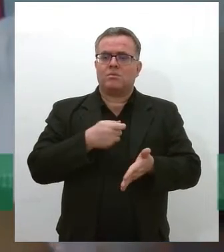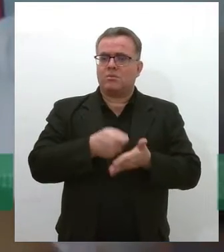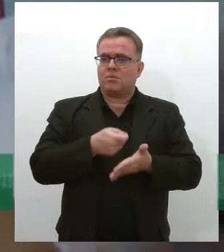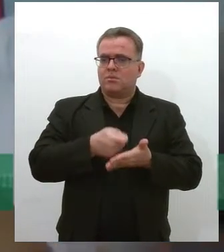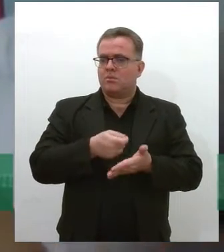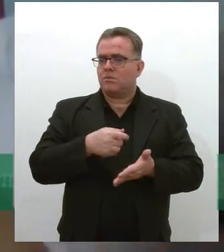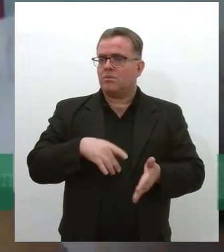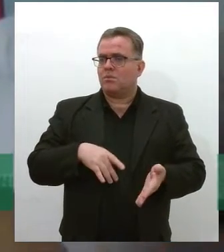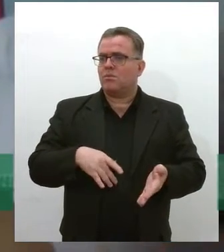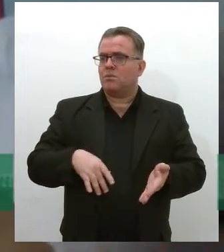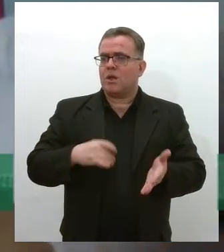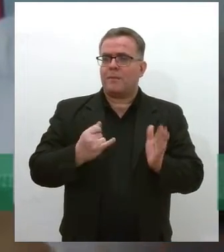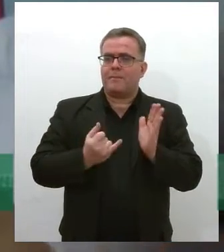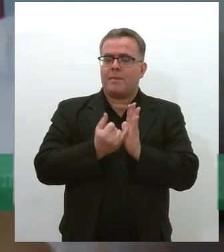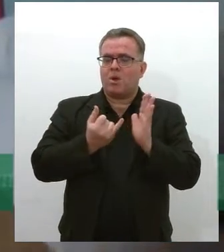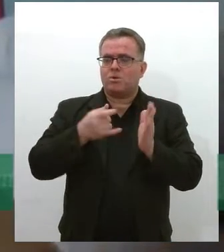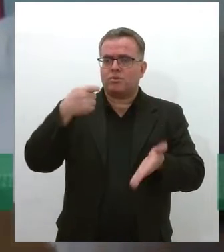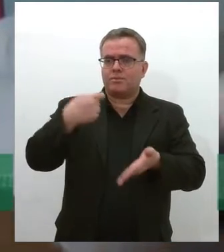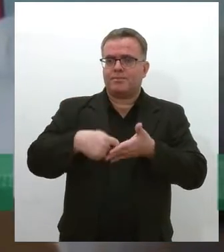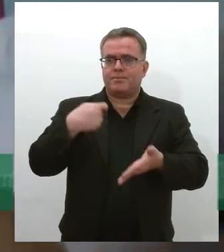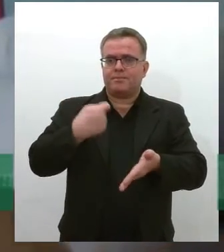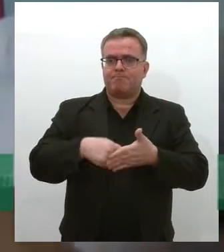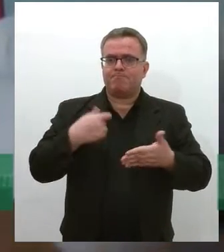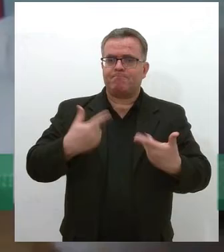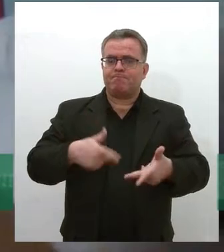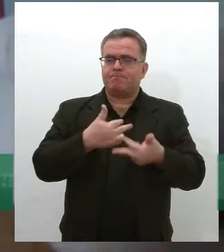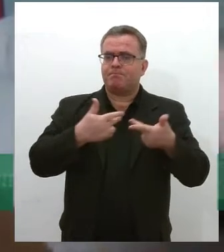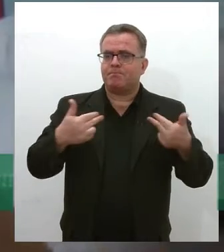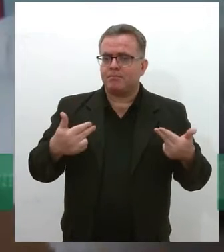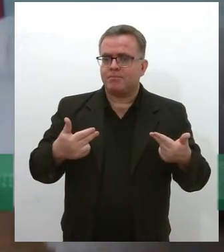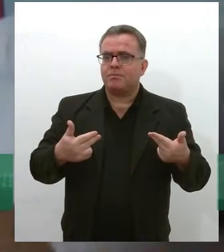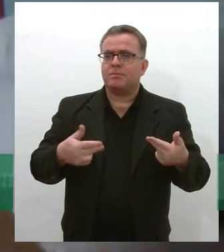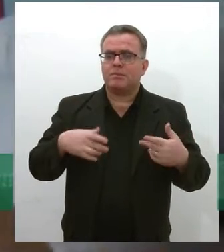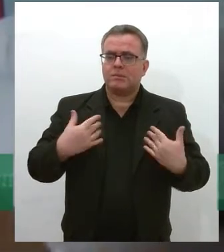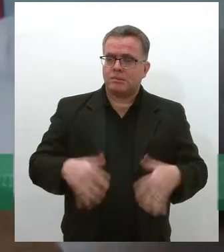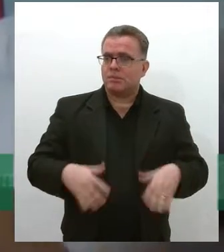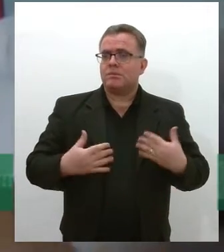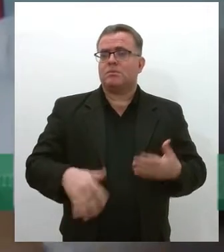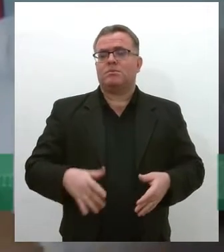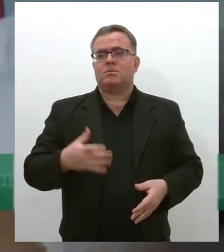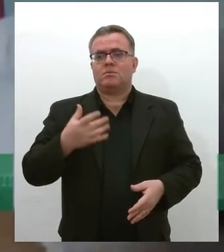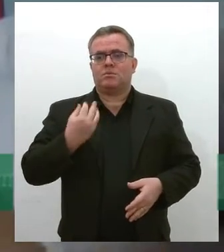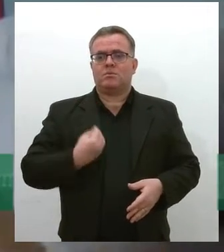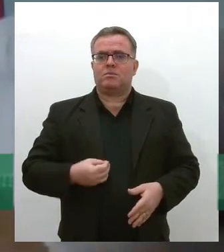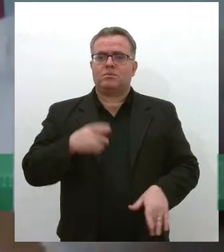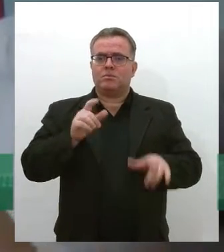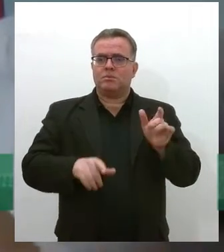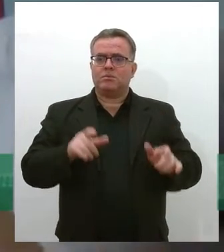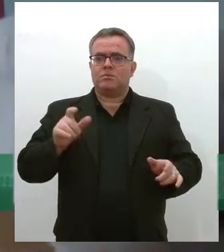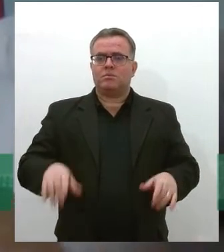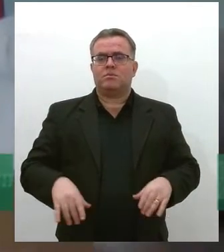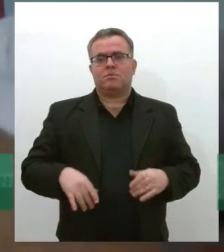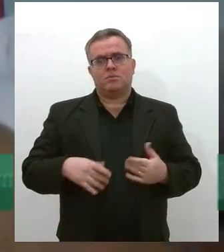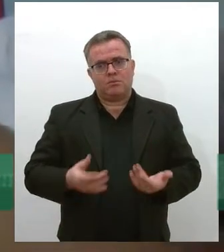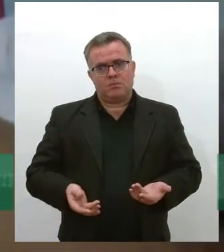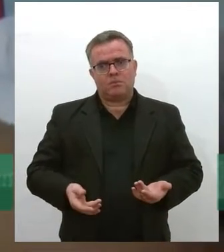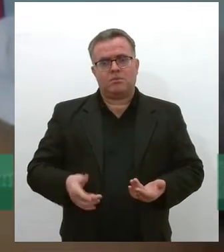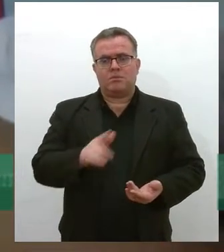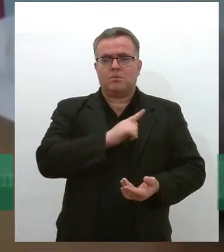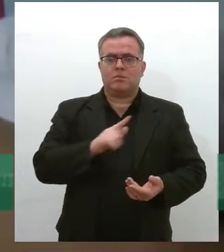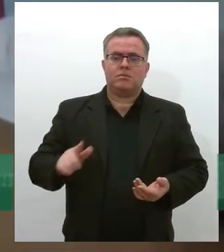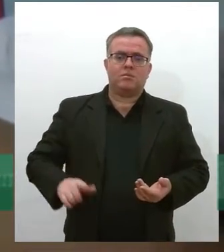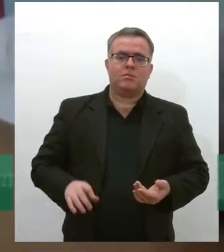toda essa máquina estatal e também essa vida, né, de uma sede de governo lá no Rio de